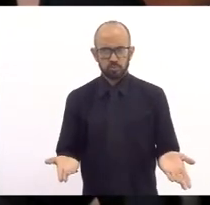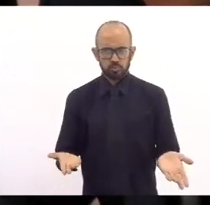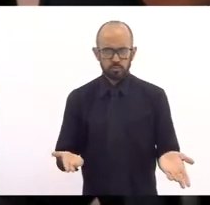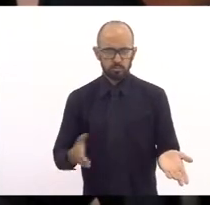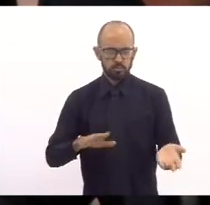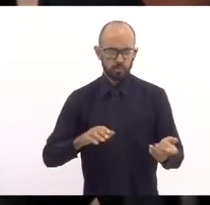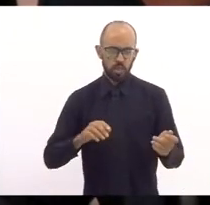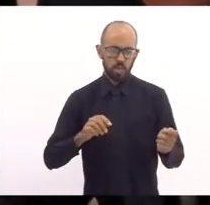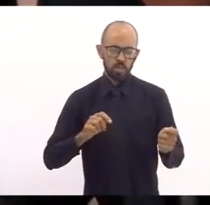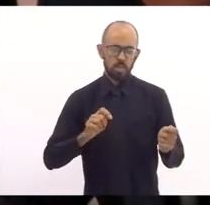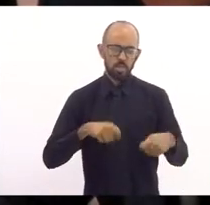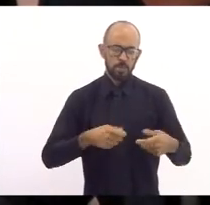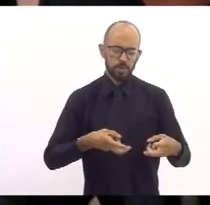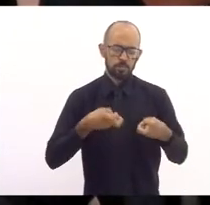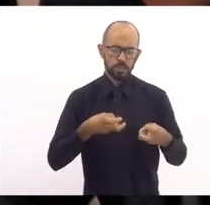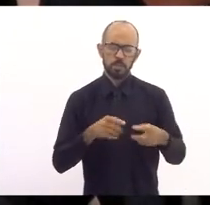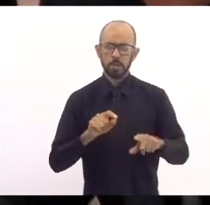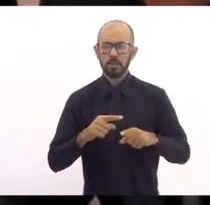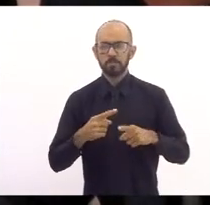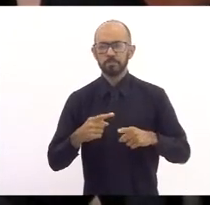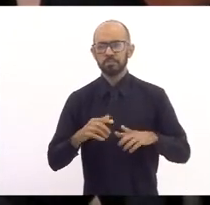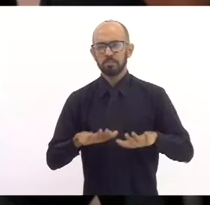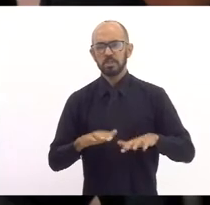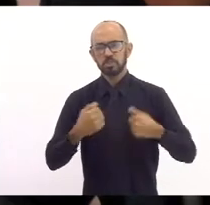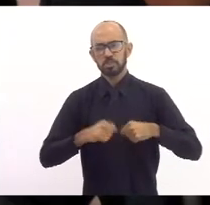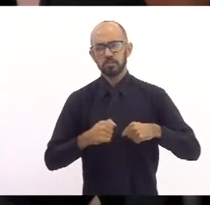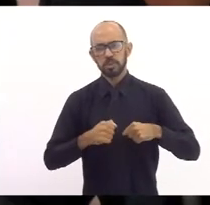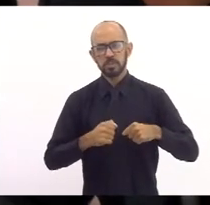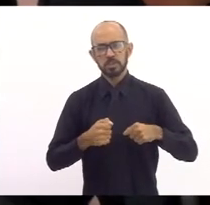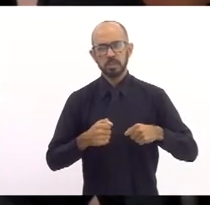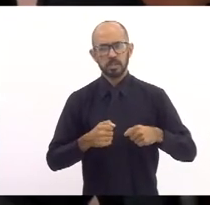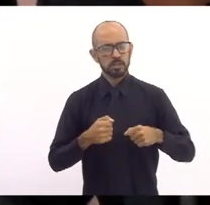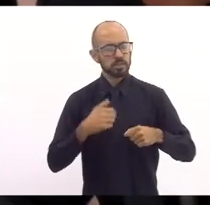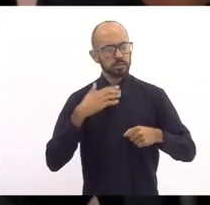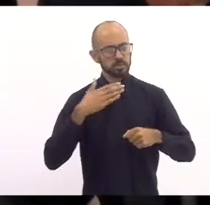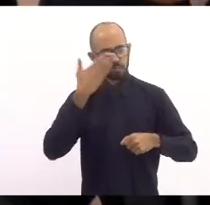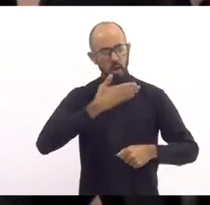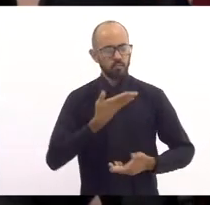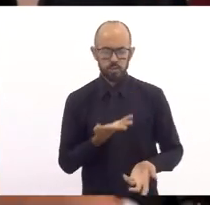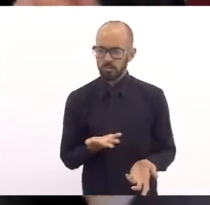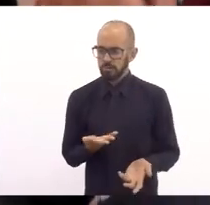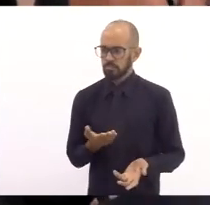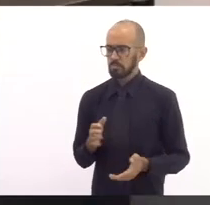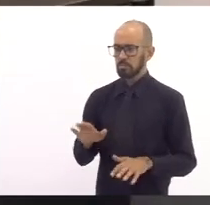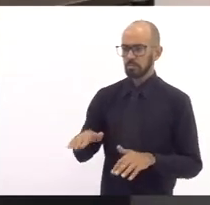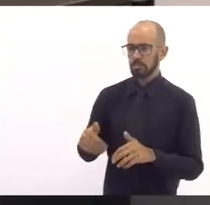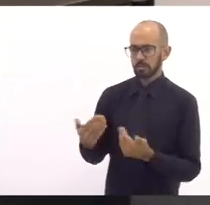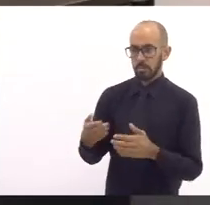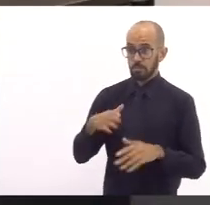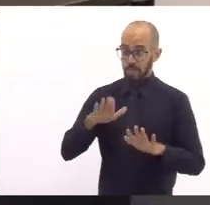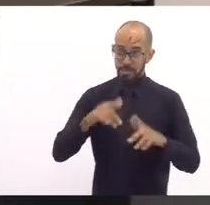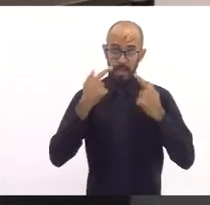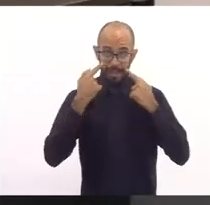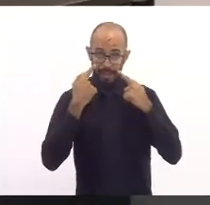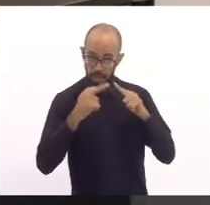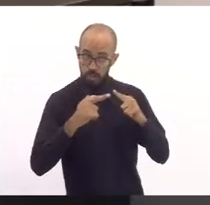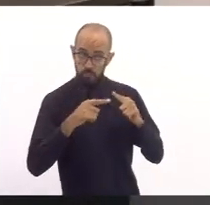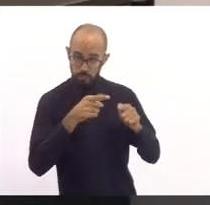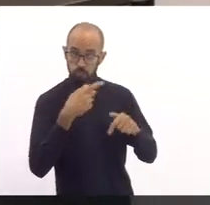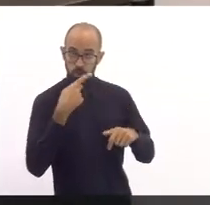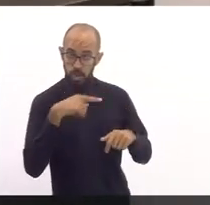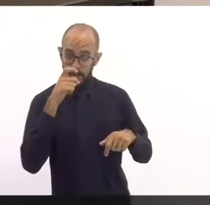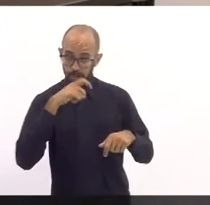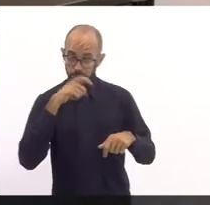Logicamente, é possível aferir. A questão é identificar pontualmente. Não, então, eu perguntei porque é grave, né? É o poder concedente afirmando que a concessionária está mentindo,